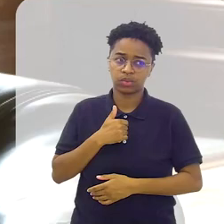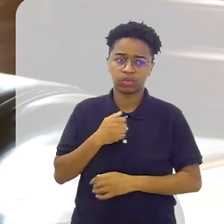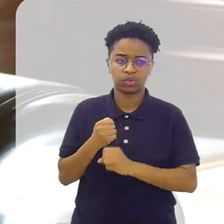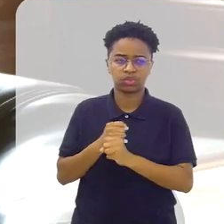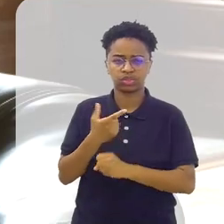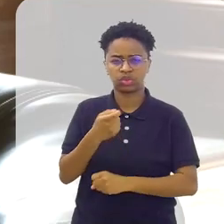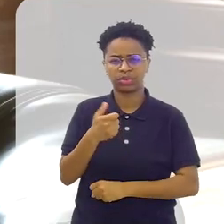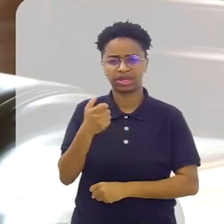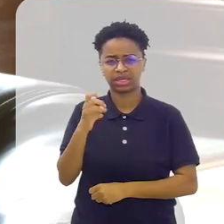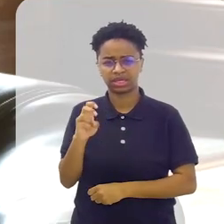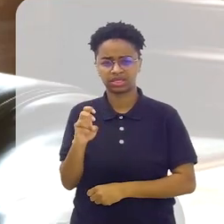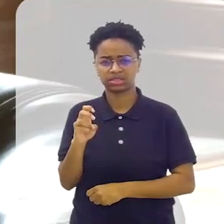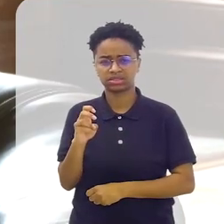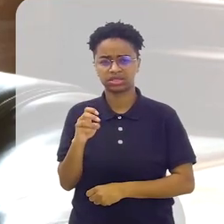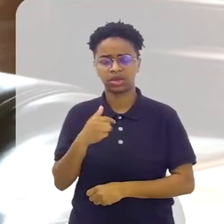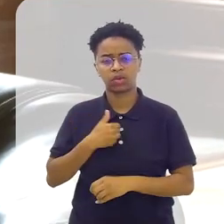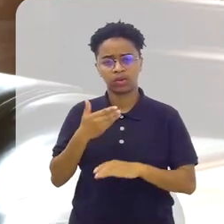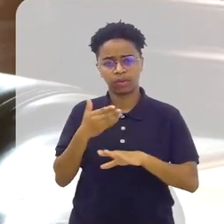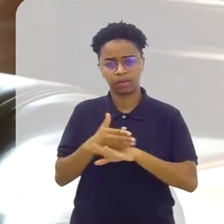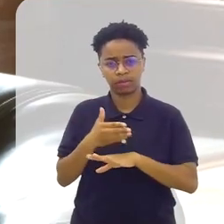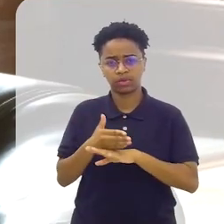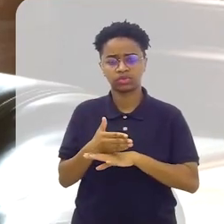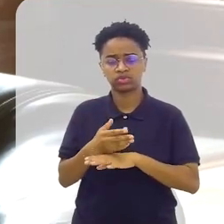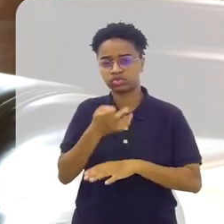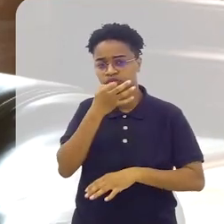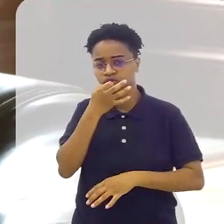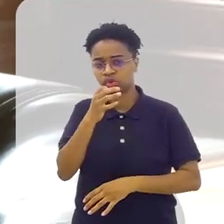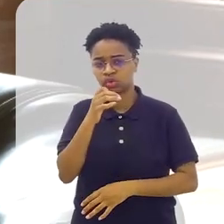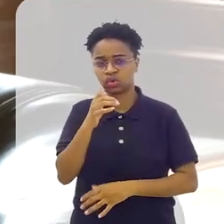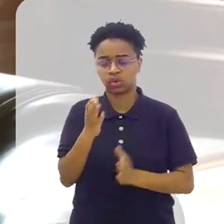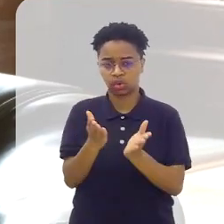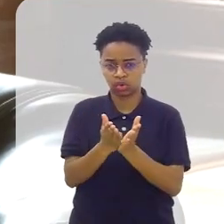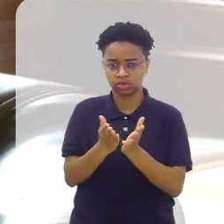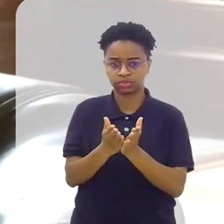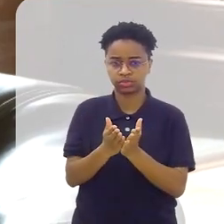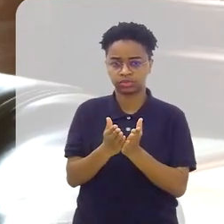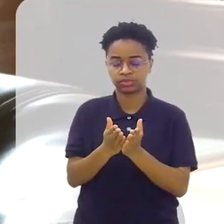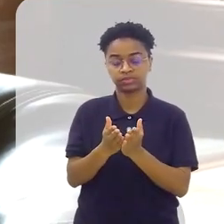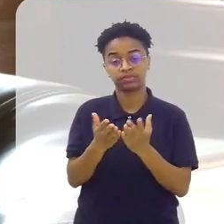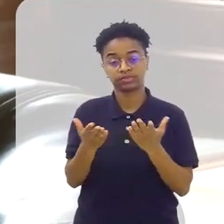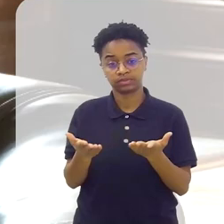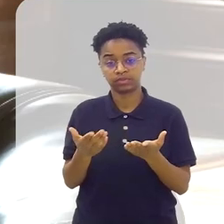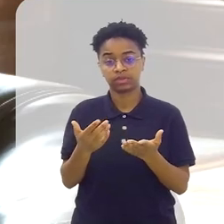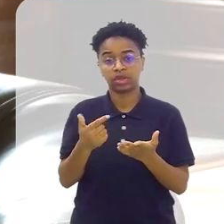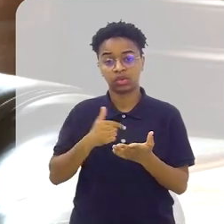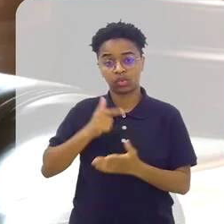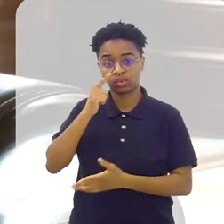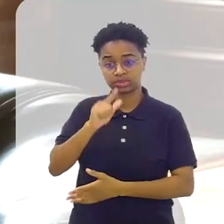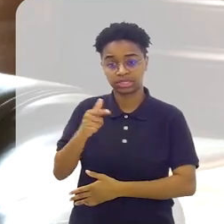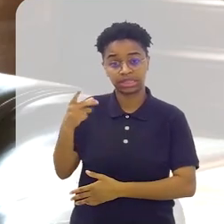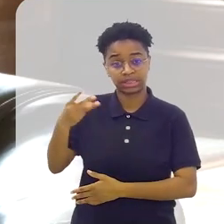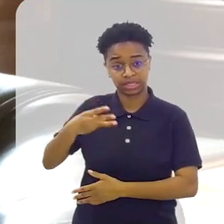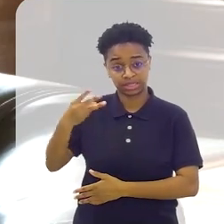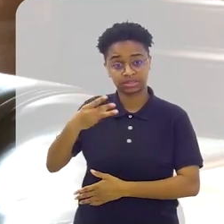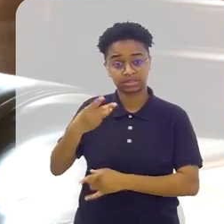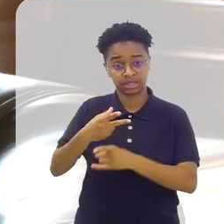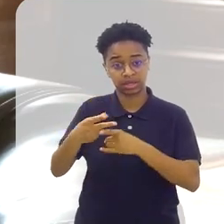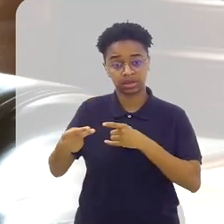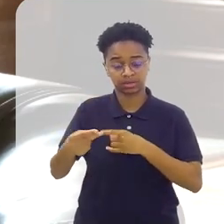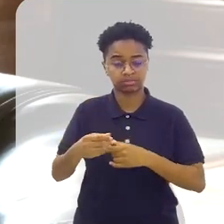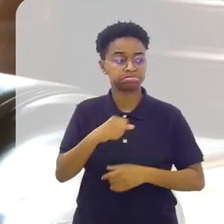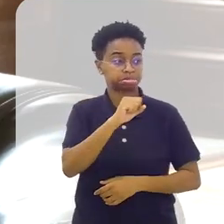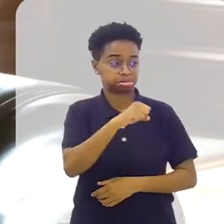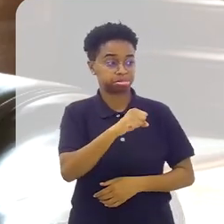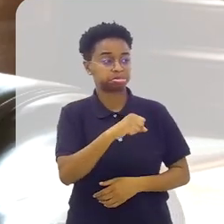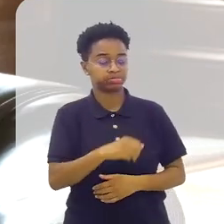eu em 2015 eu fiz uma participação no São Gospel 93 e eu cheguei